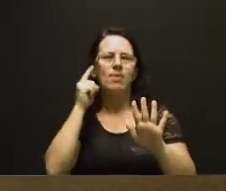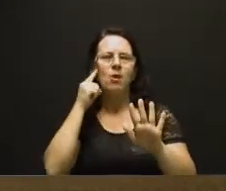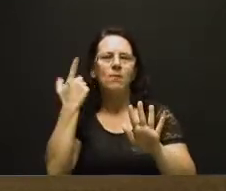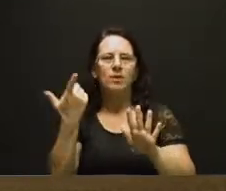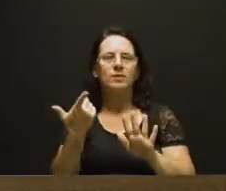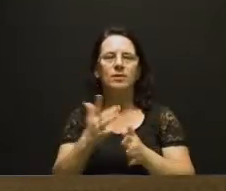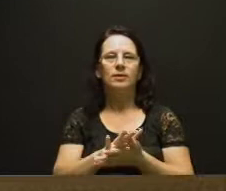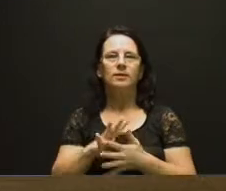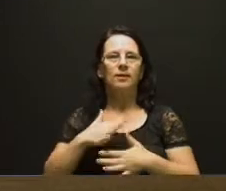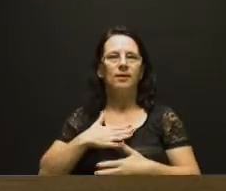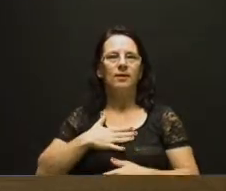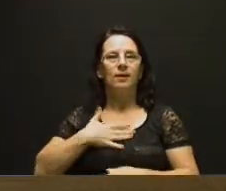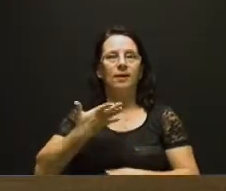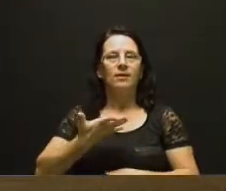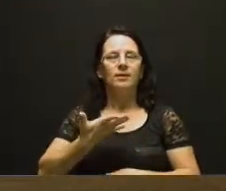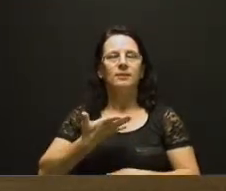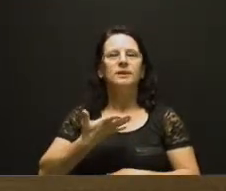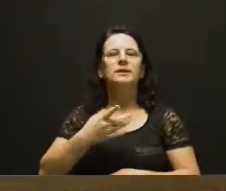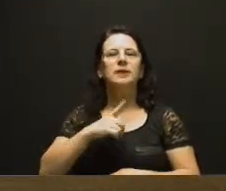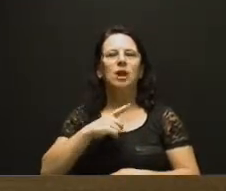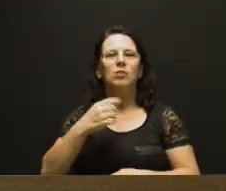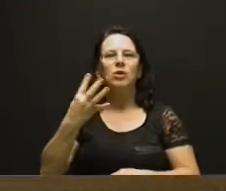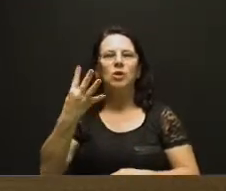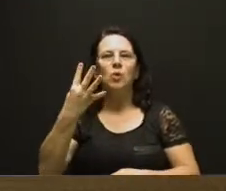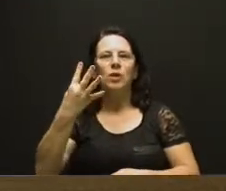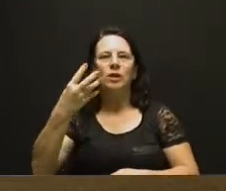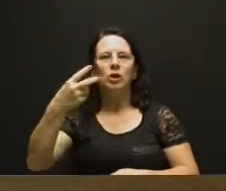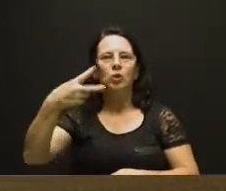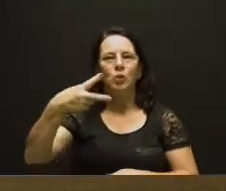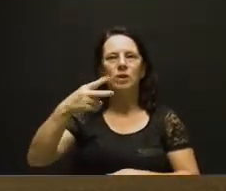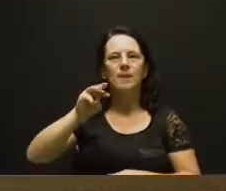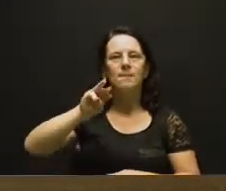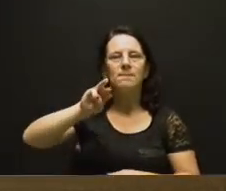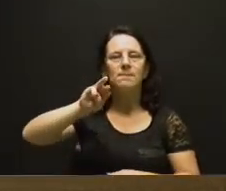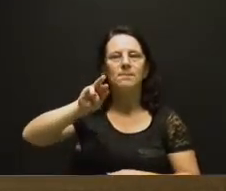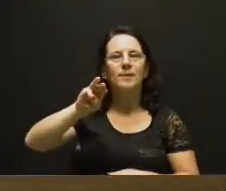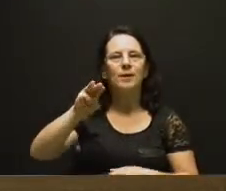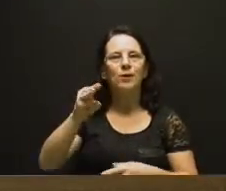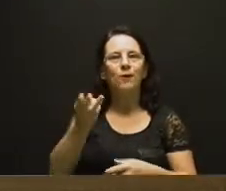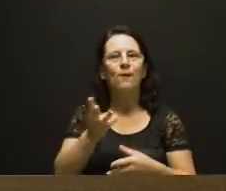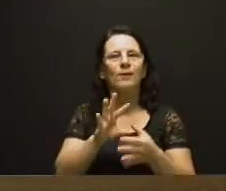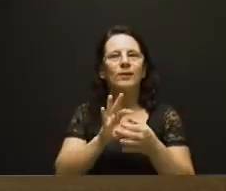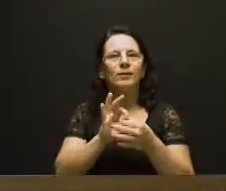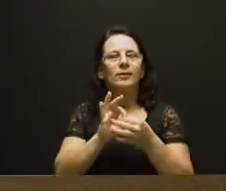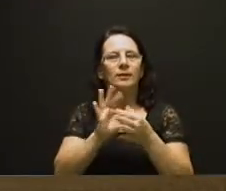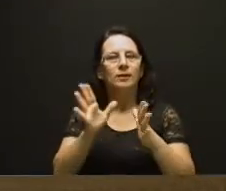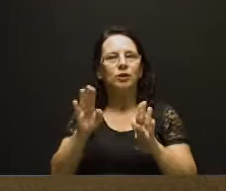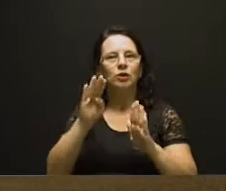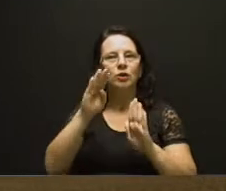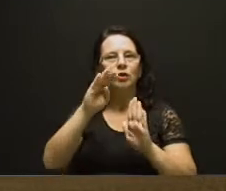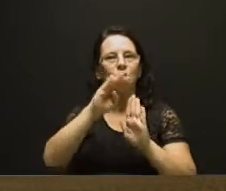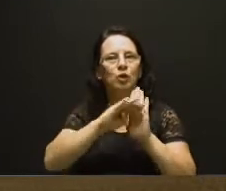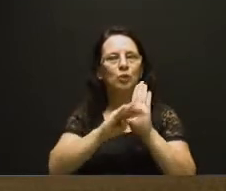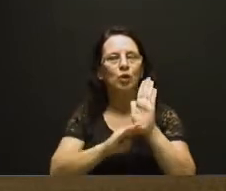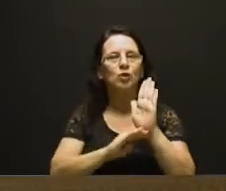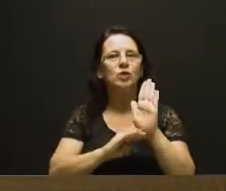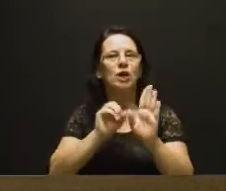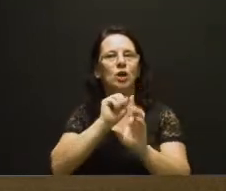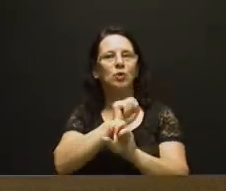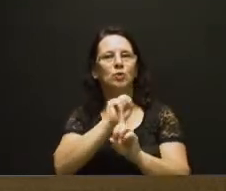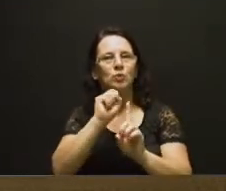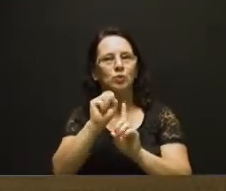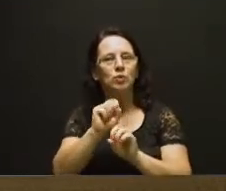assustador nós temos 42 milhões disponibilizados para ser investido em projetos sociais através da lei rouanet